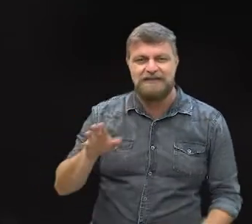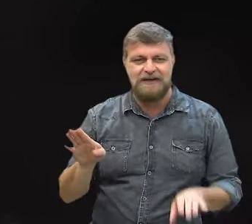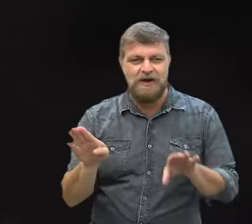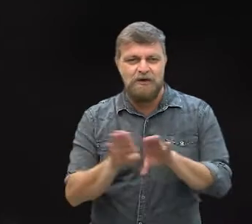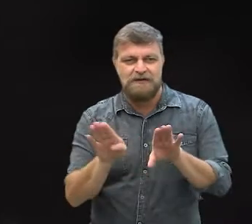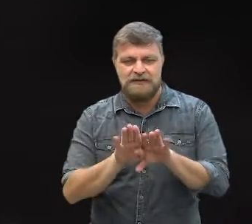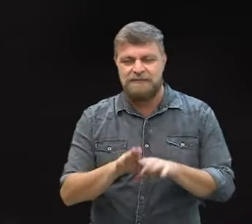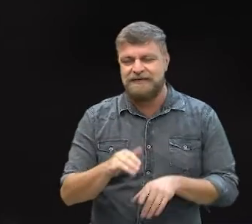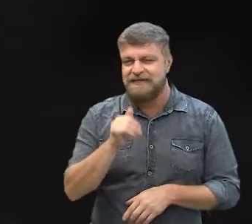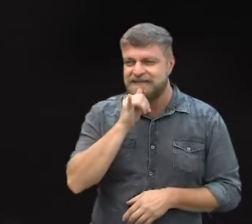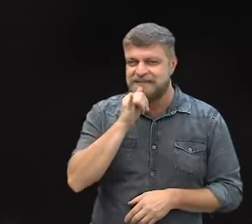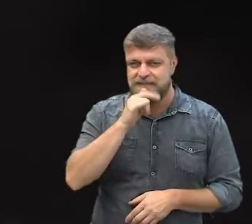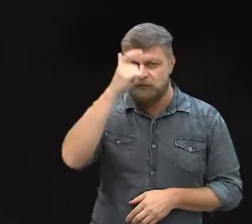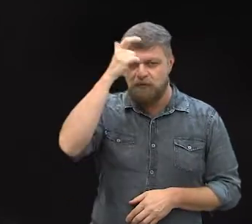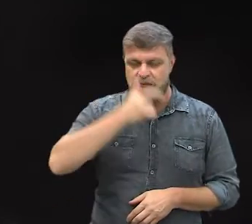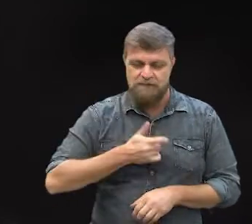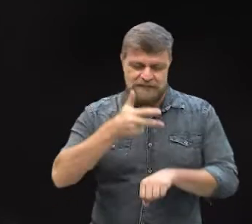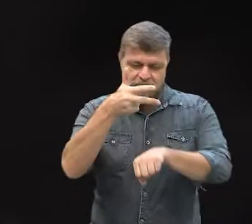forma de vou fazer um bom vídeo,